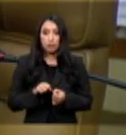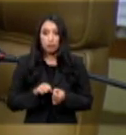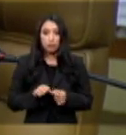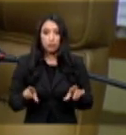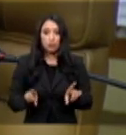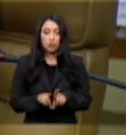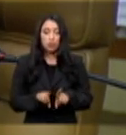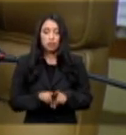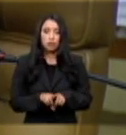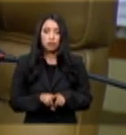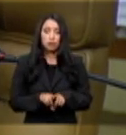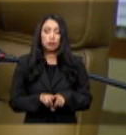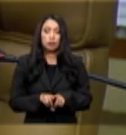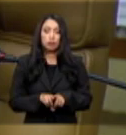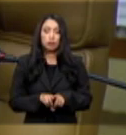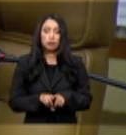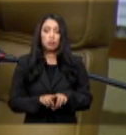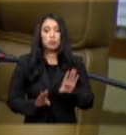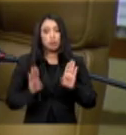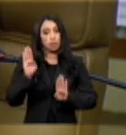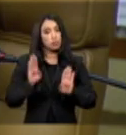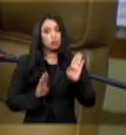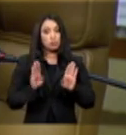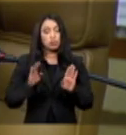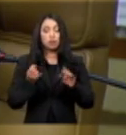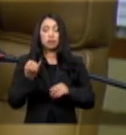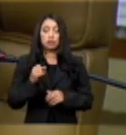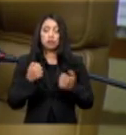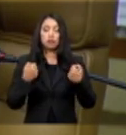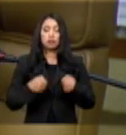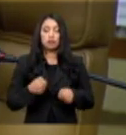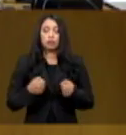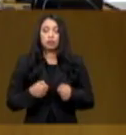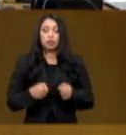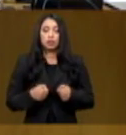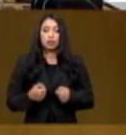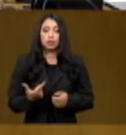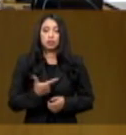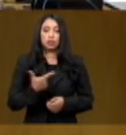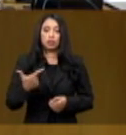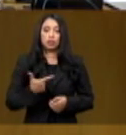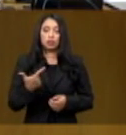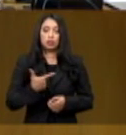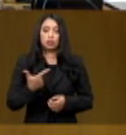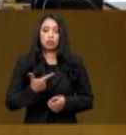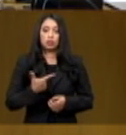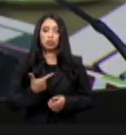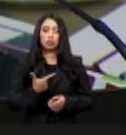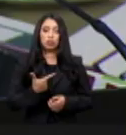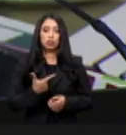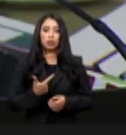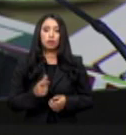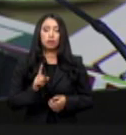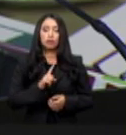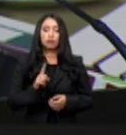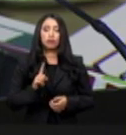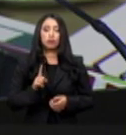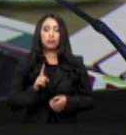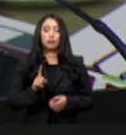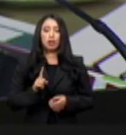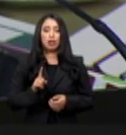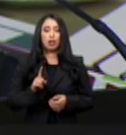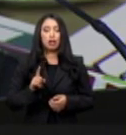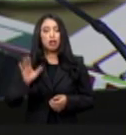também pela licitação, se for o caso e quando for o caso. E, segundo, essa circunstância não é determinante